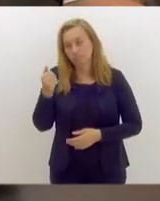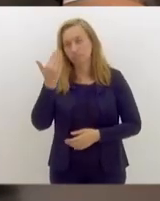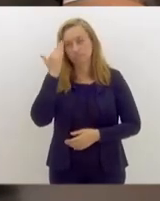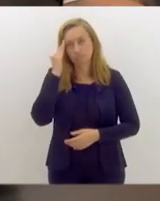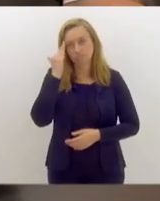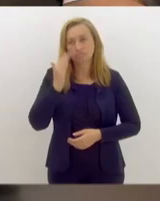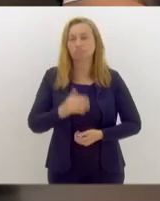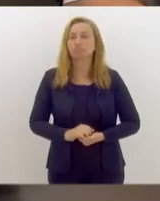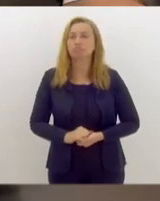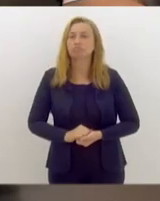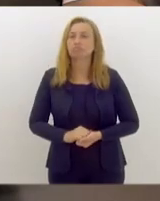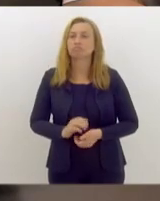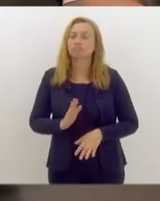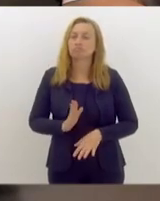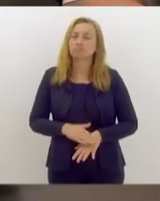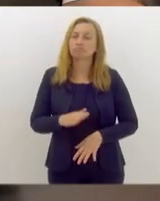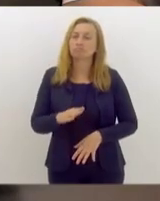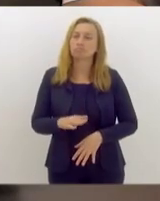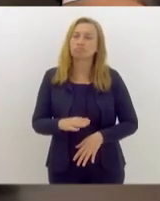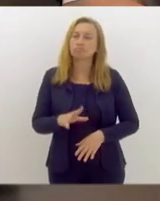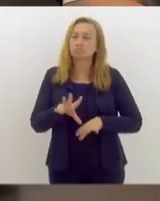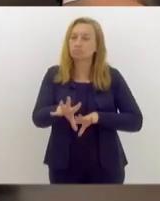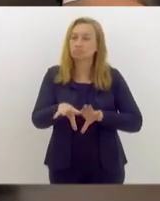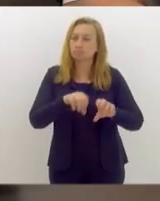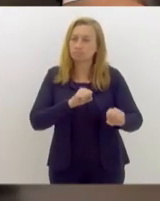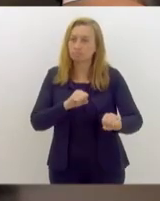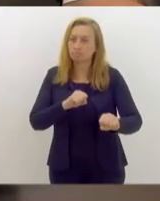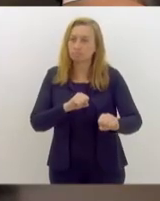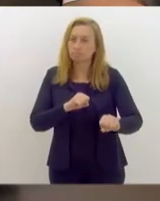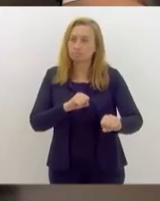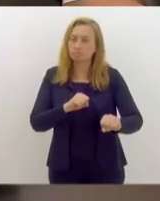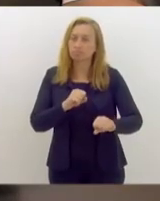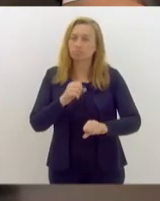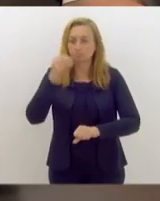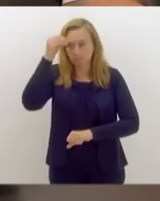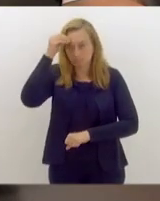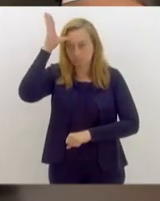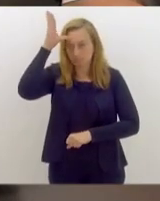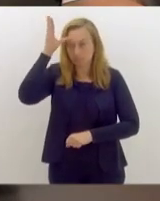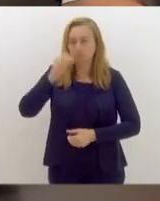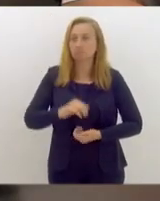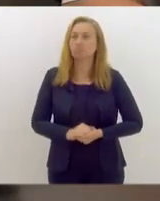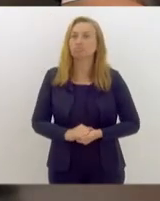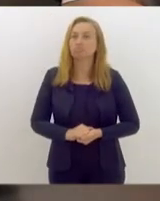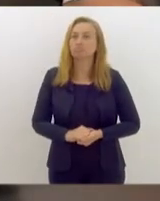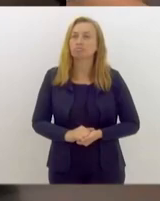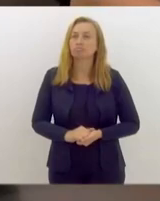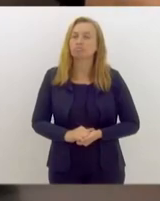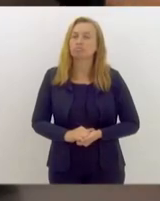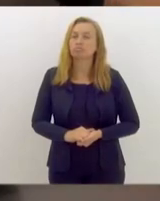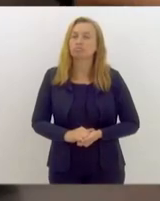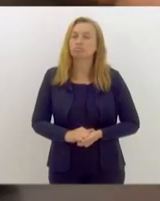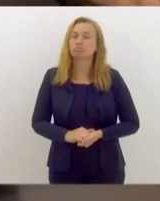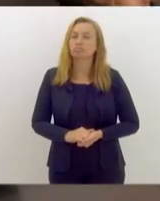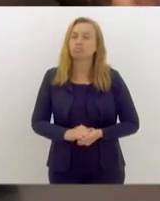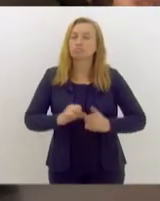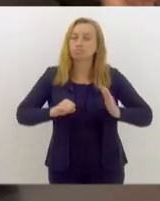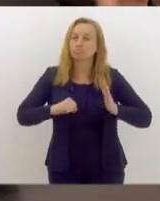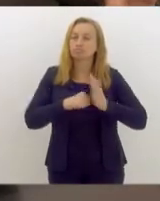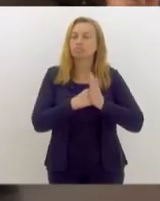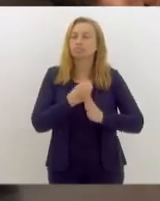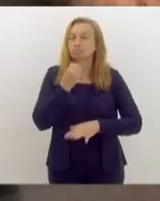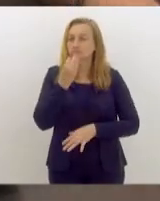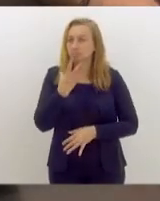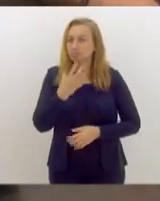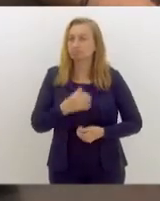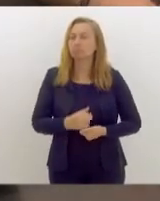que quanto maior for a formação, quanto maior for o conhecimento, existe impacto